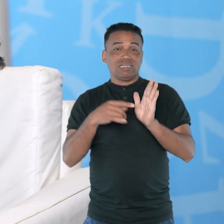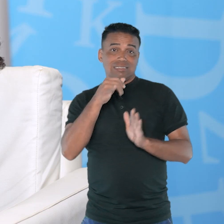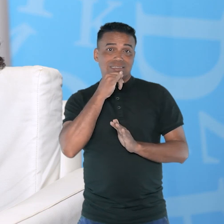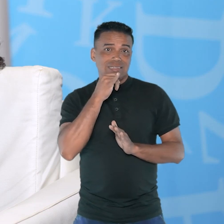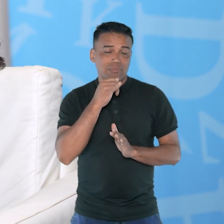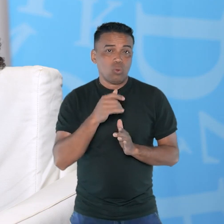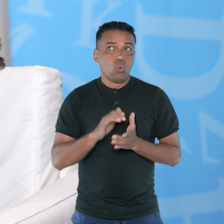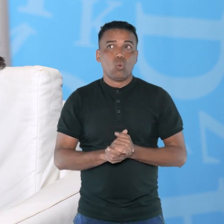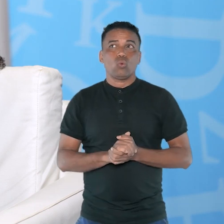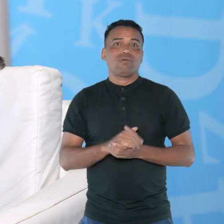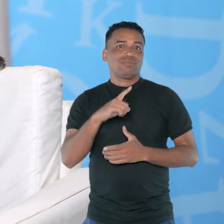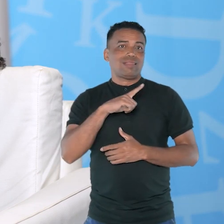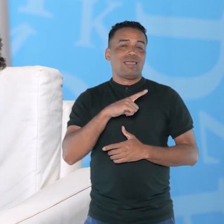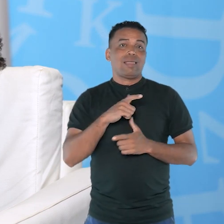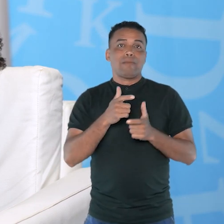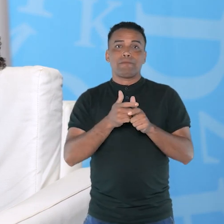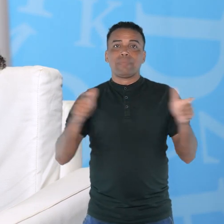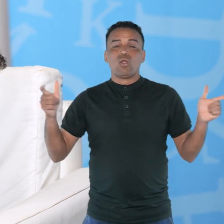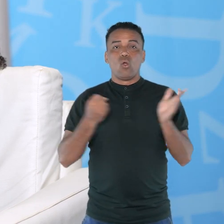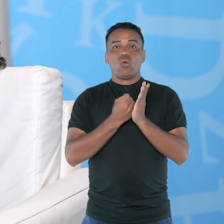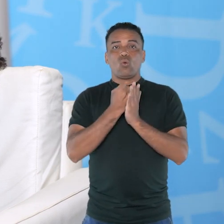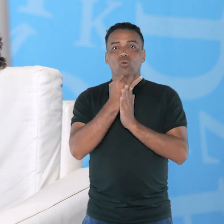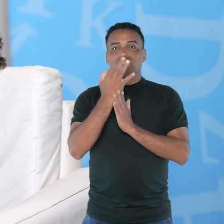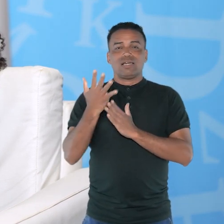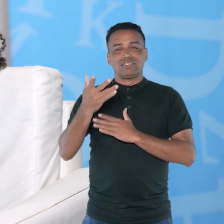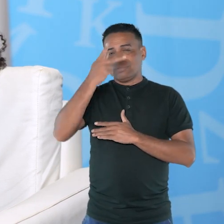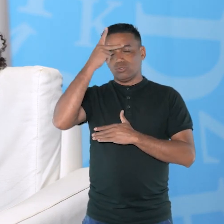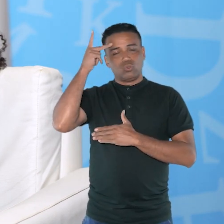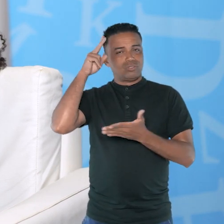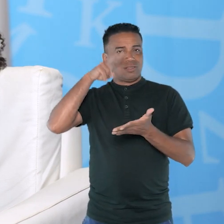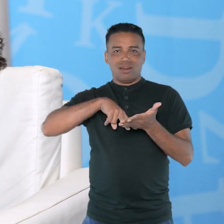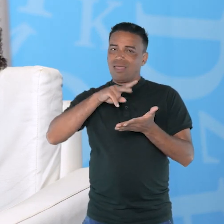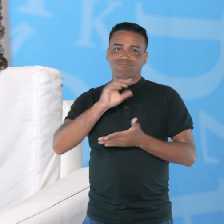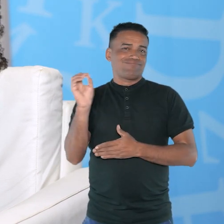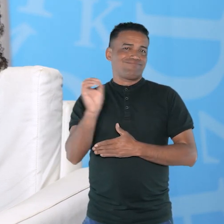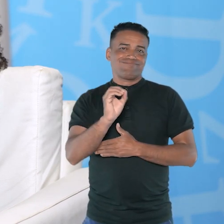tem mais não leitores do que leitores no país. Então, a gente tem